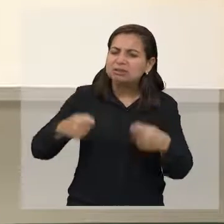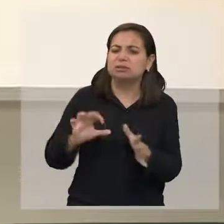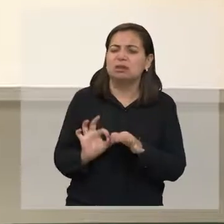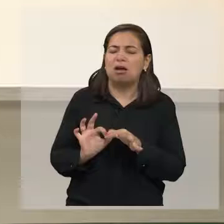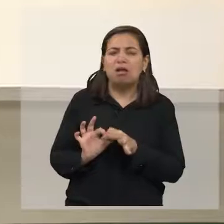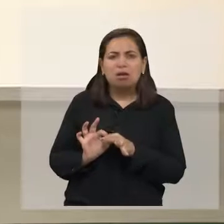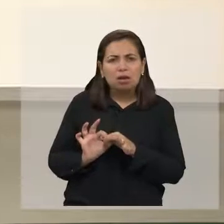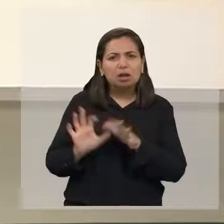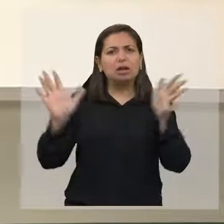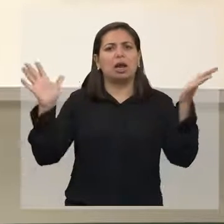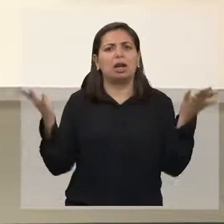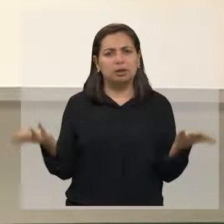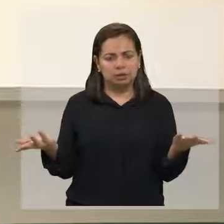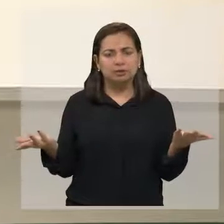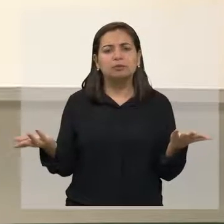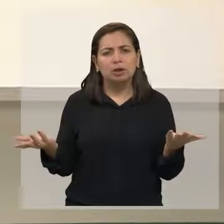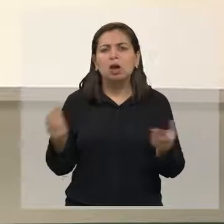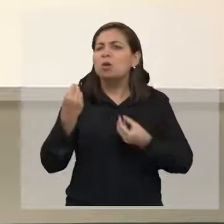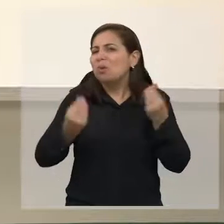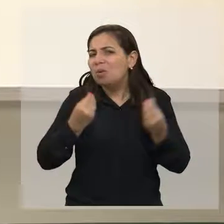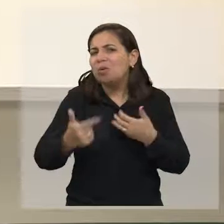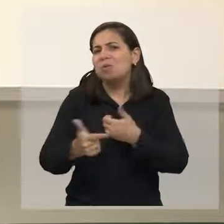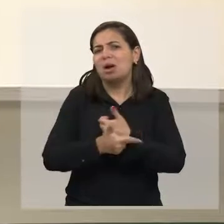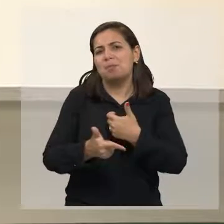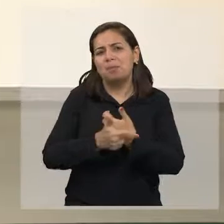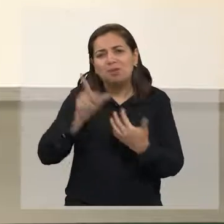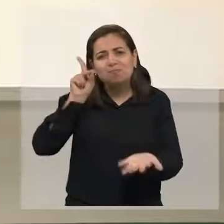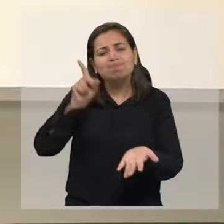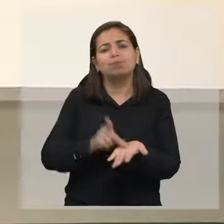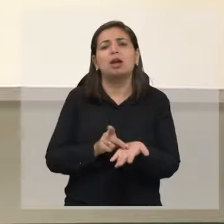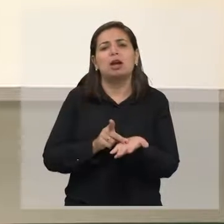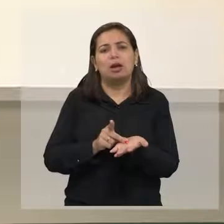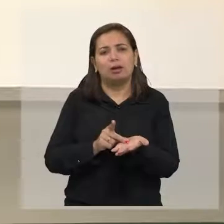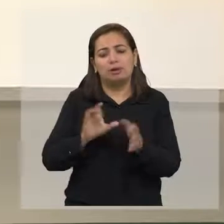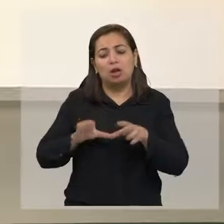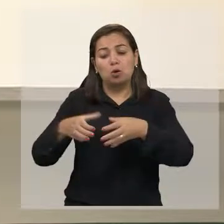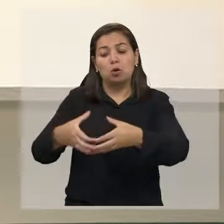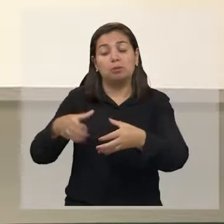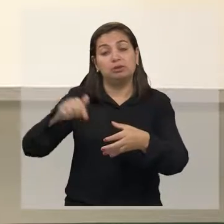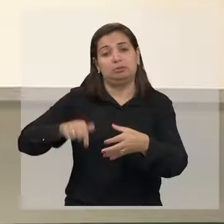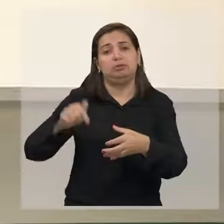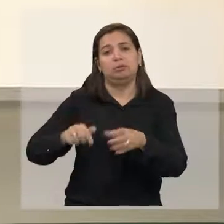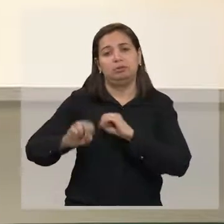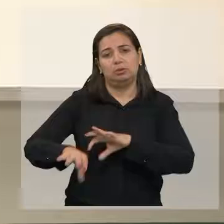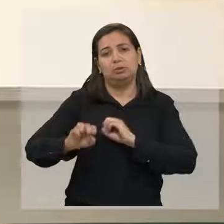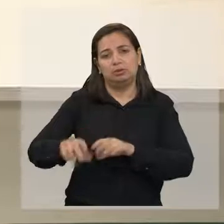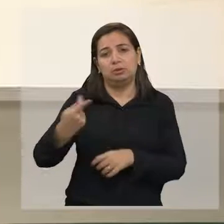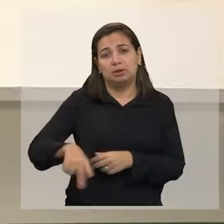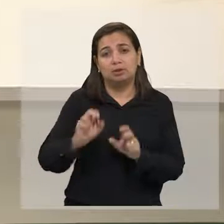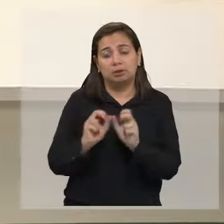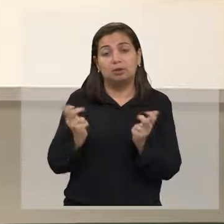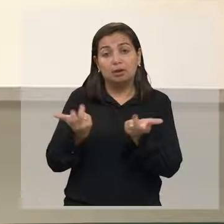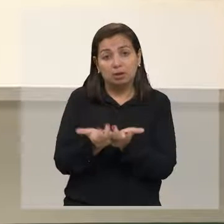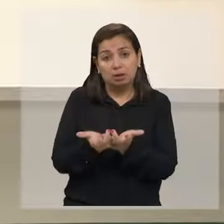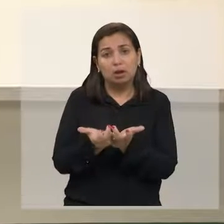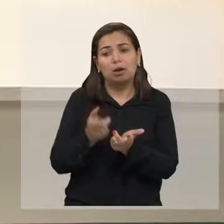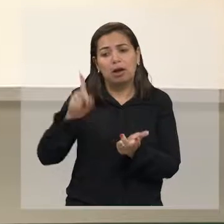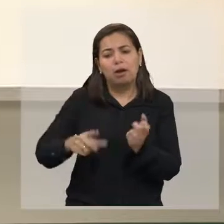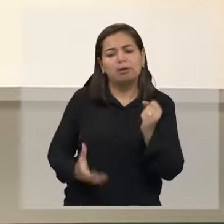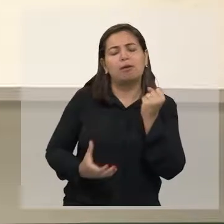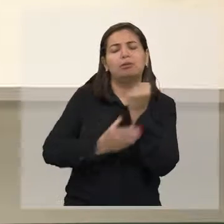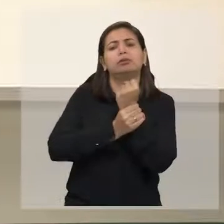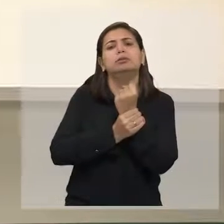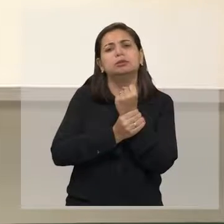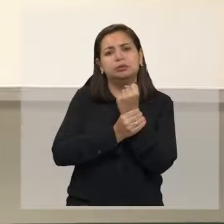libertadora. Qual é o papel, neste momento, da Comissão de Educação da Câmara Municipal de Fortaleza no sentido de